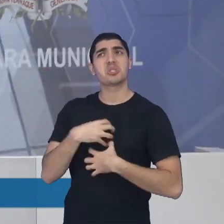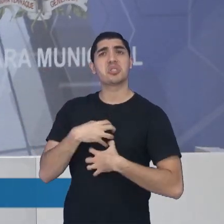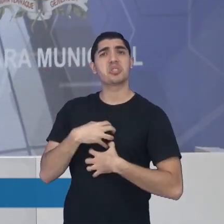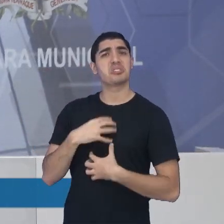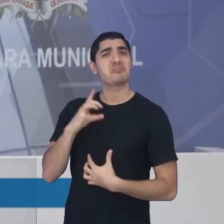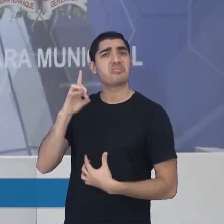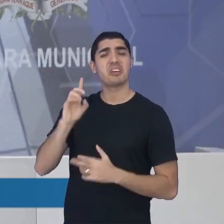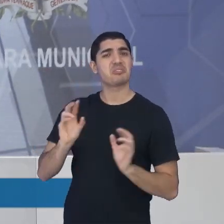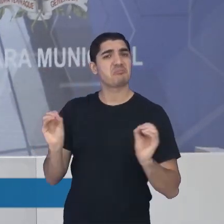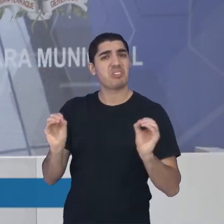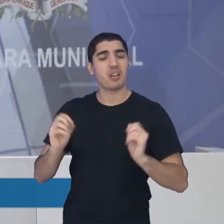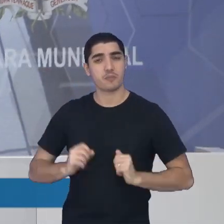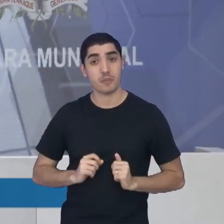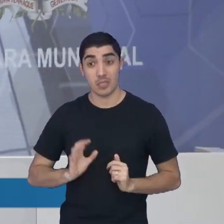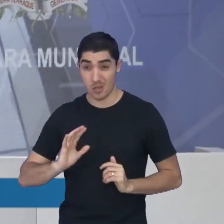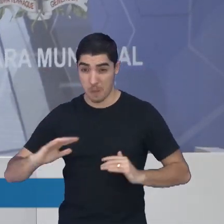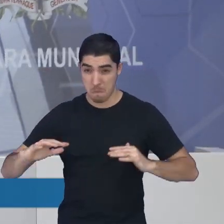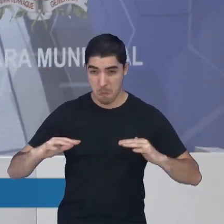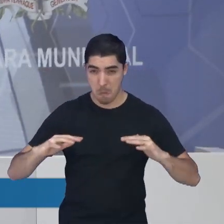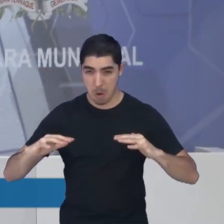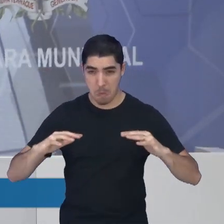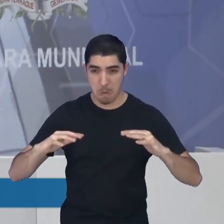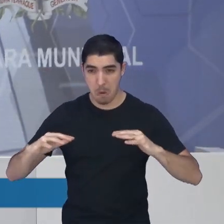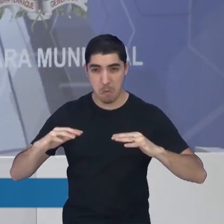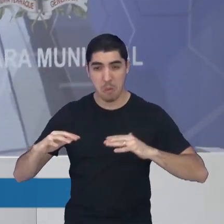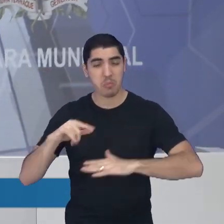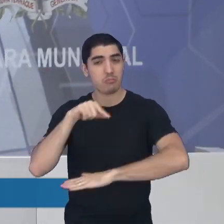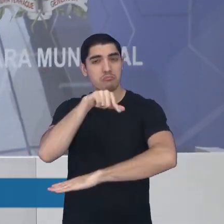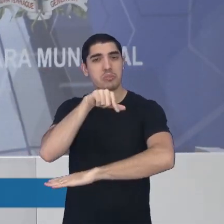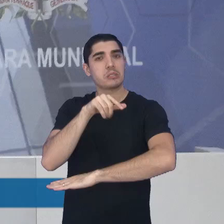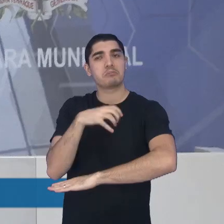Veio um grande terremoto, ele também não sentiu Deus.